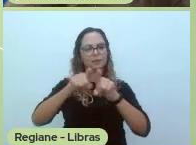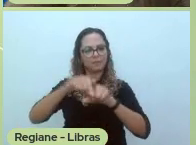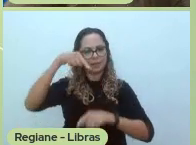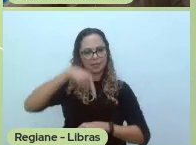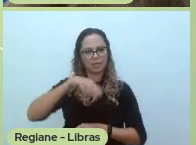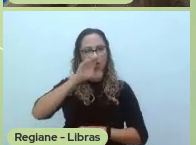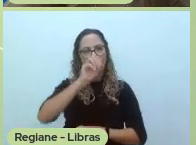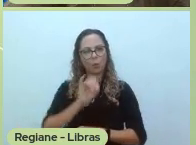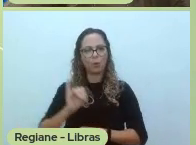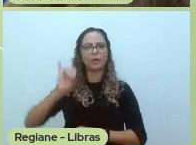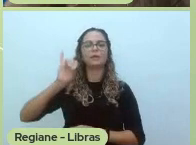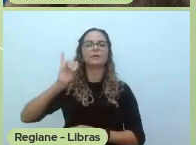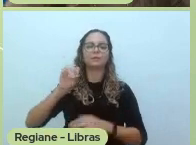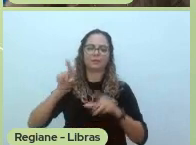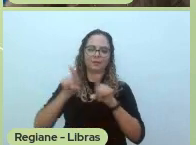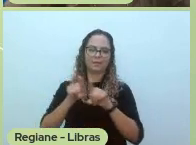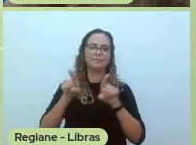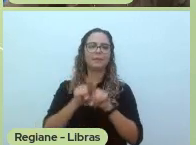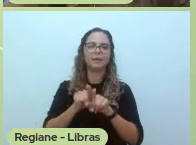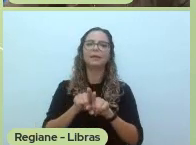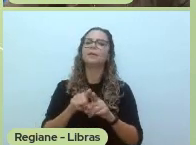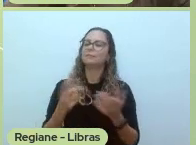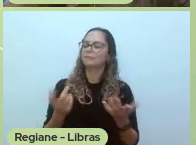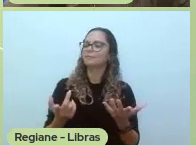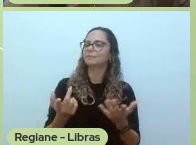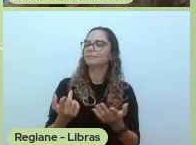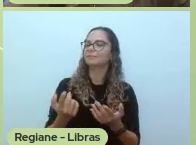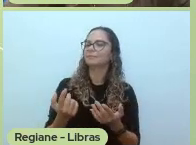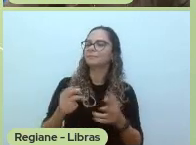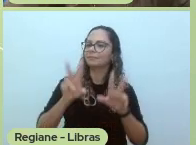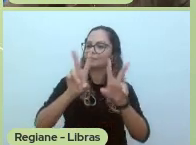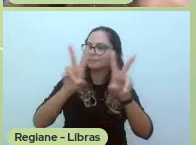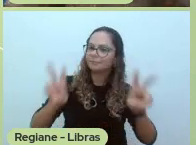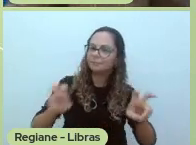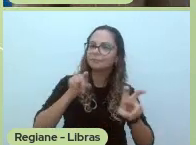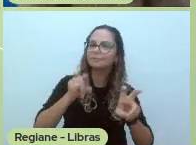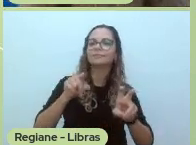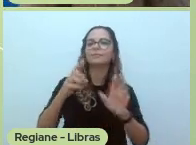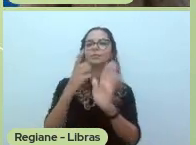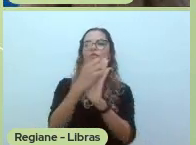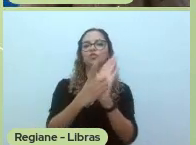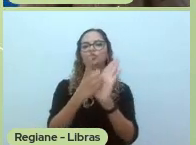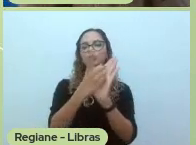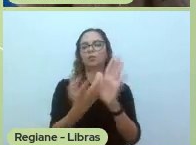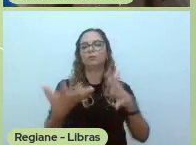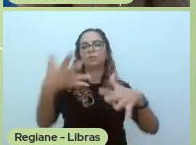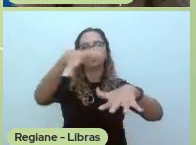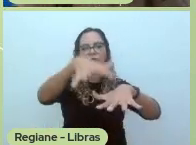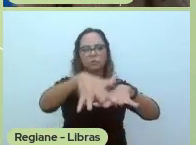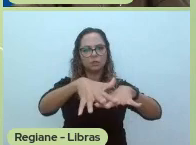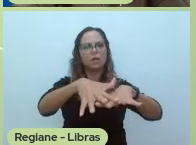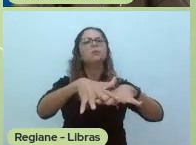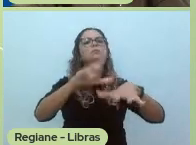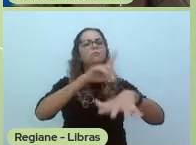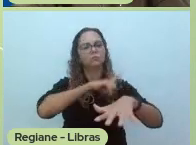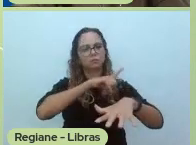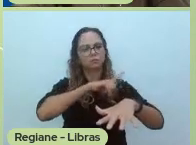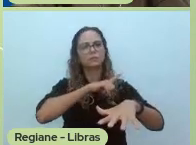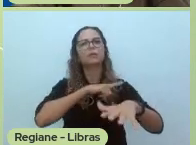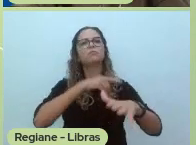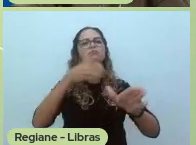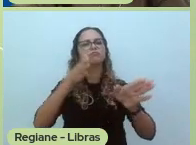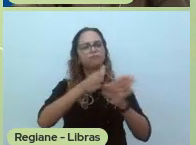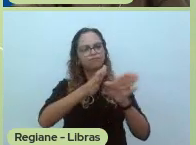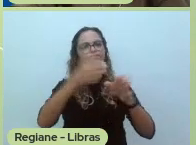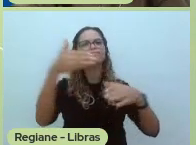E a gente fala de inclusão digital, a gente fala de conectar esse país, a gente fala de trazer o brasileiro para dentro de uma